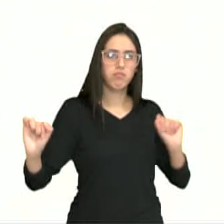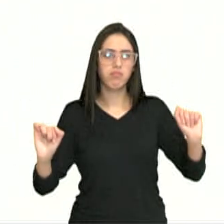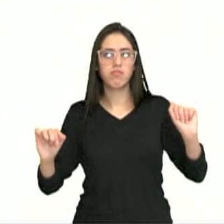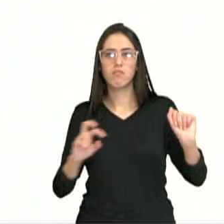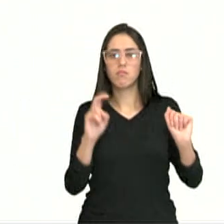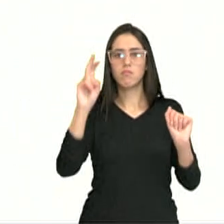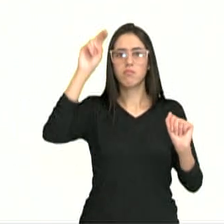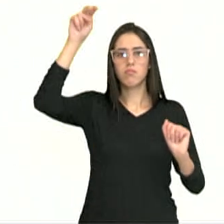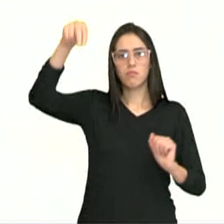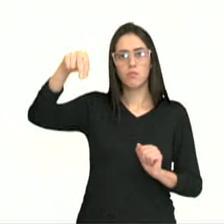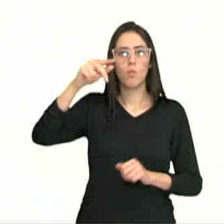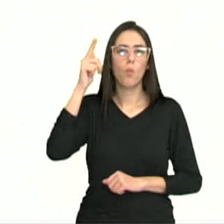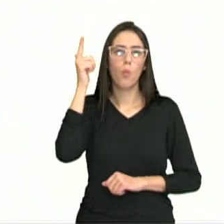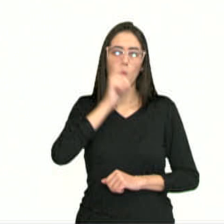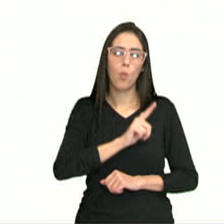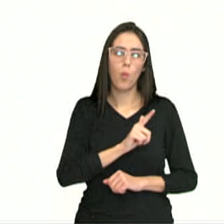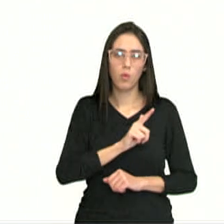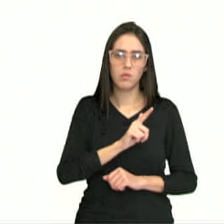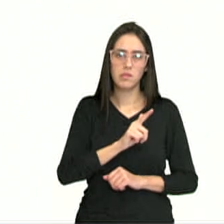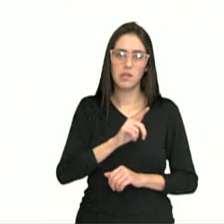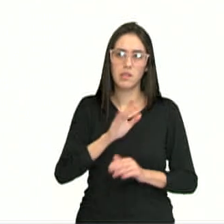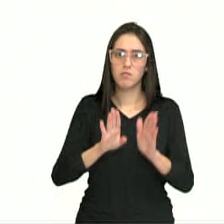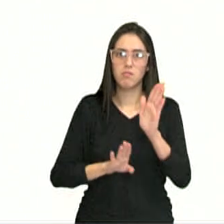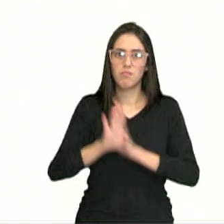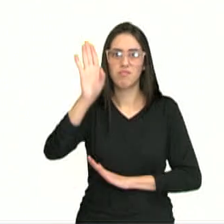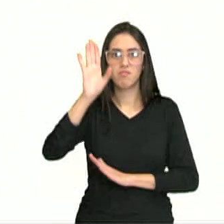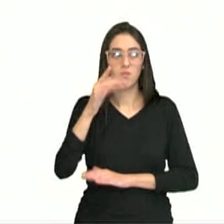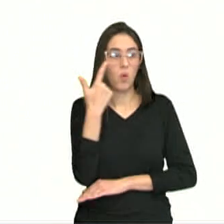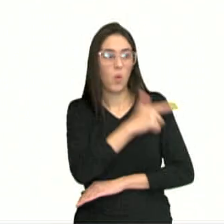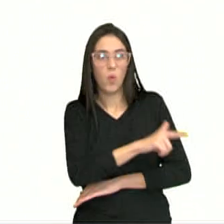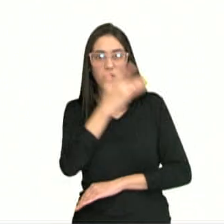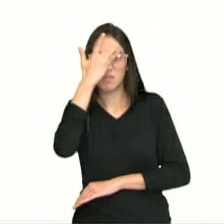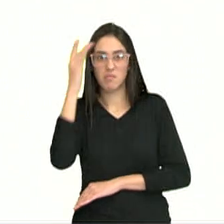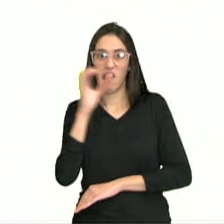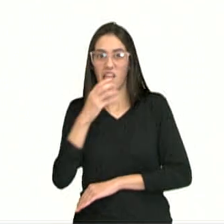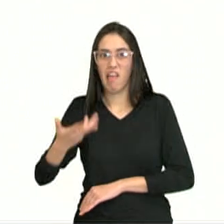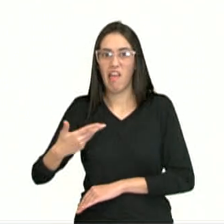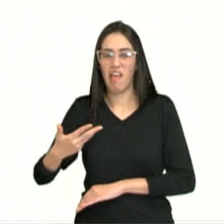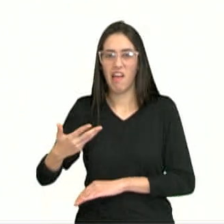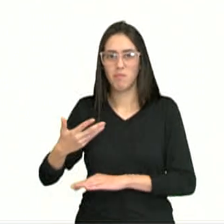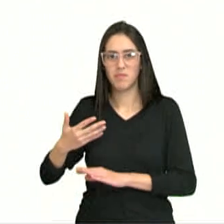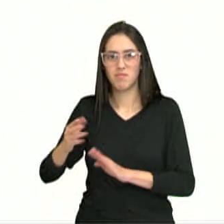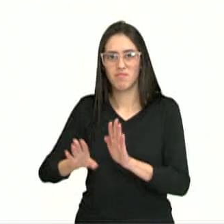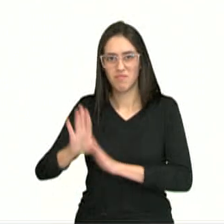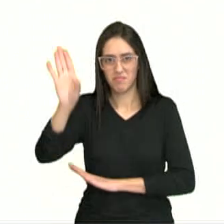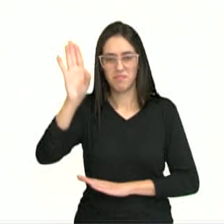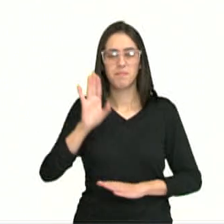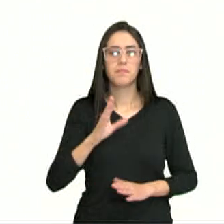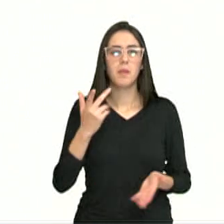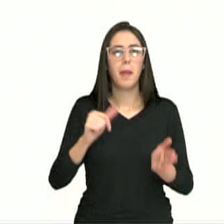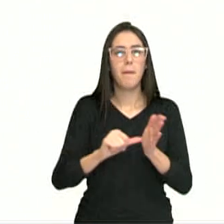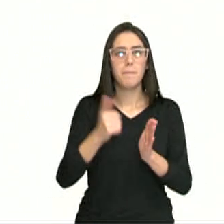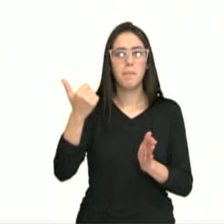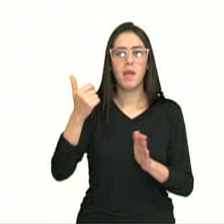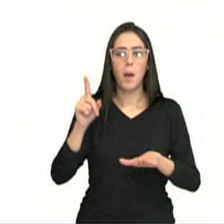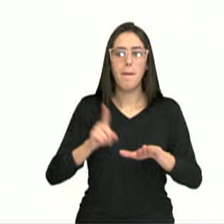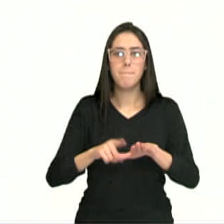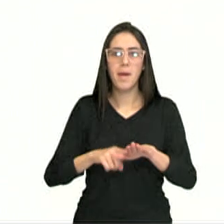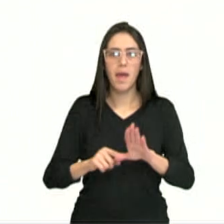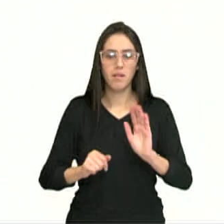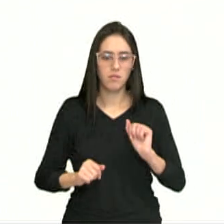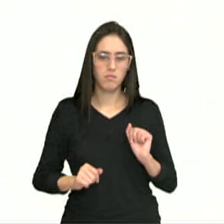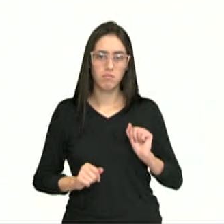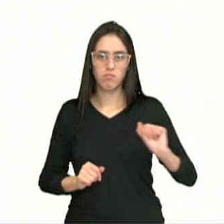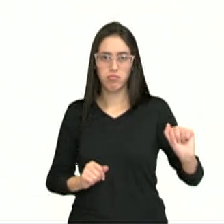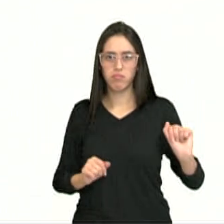suficiente e ultrapassar o outro que esteja em seu caminho. Então, vocês podem observar. Primeiro, ele apoia o pé na parede para ter